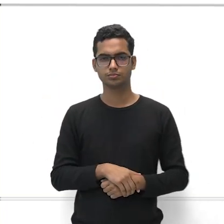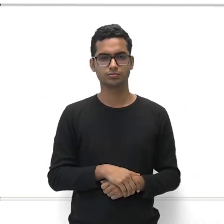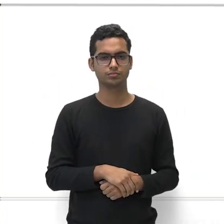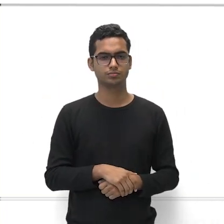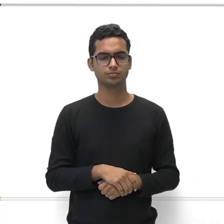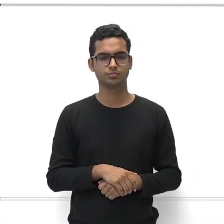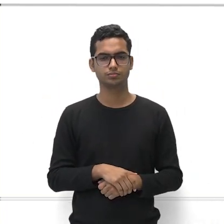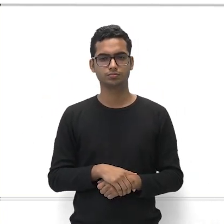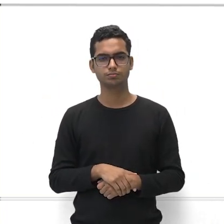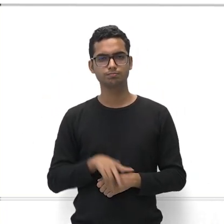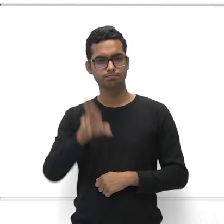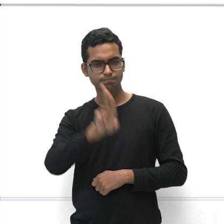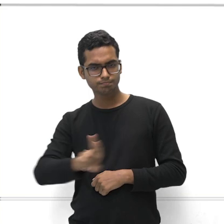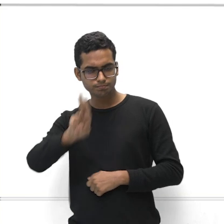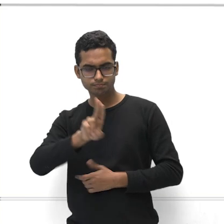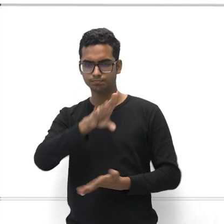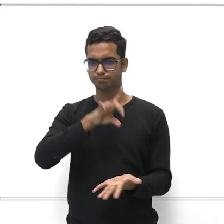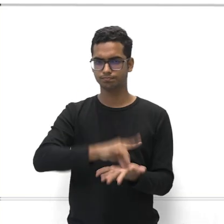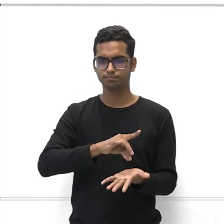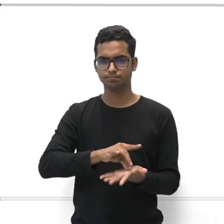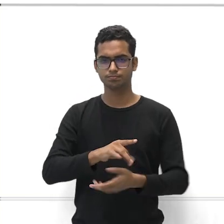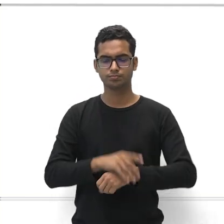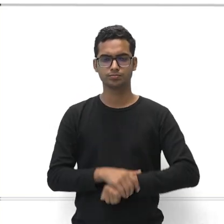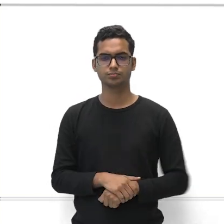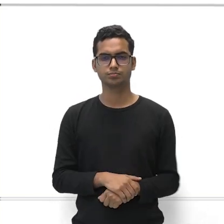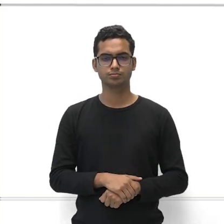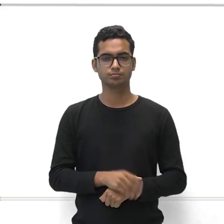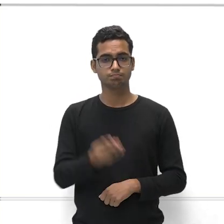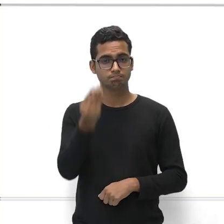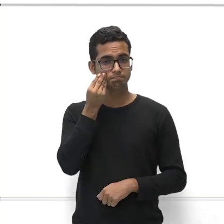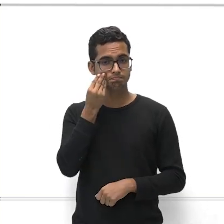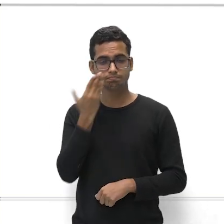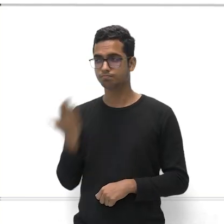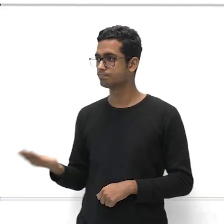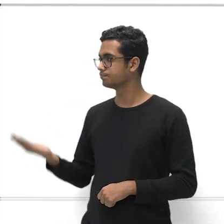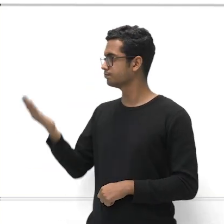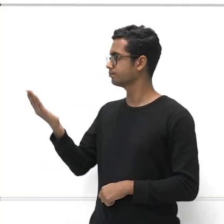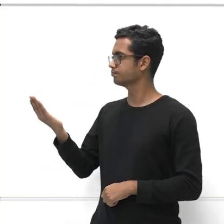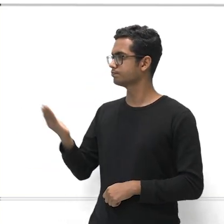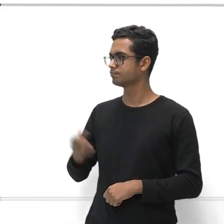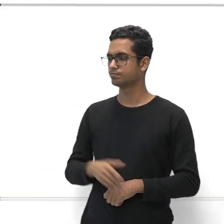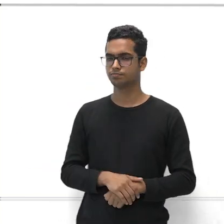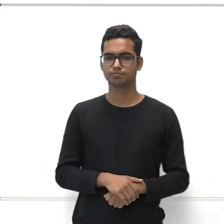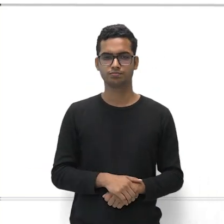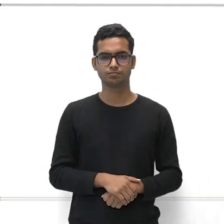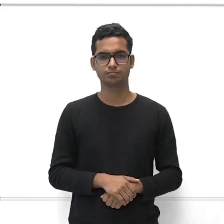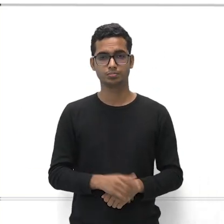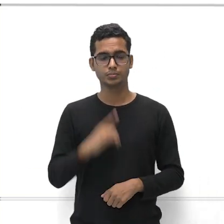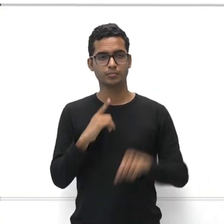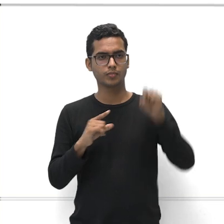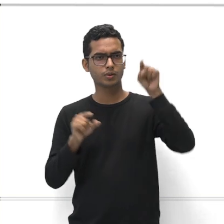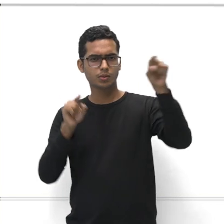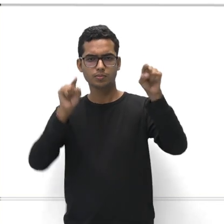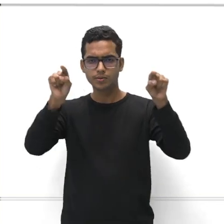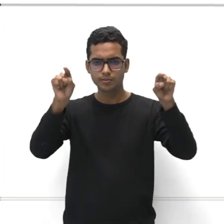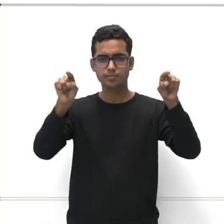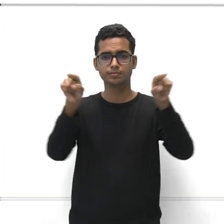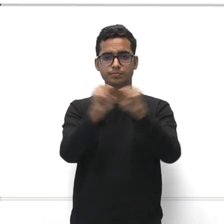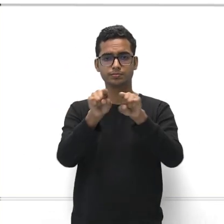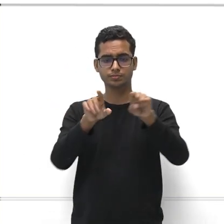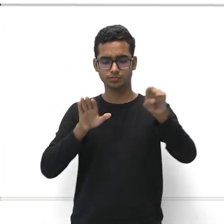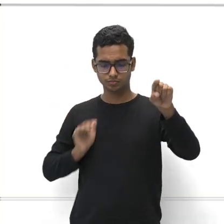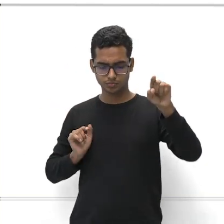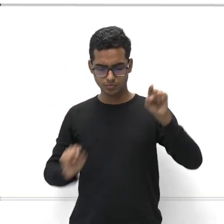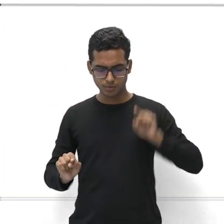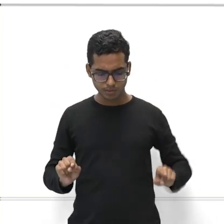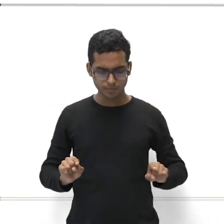as retas. Observe que surgiu um ponto ali e aqui, ó, esses dois pontos aqui em cima e esses pontos aqui